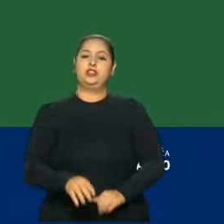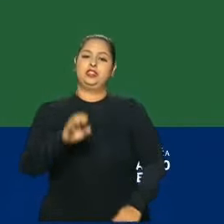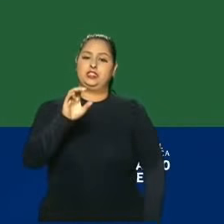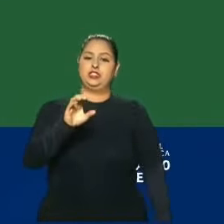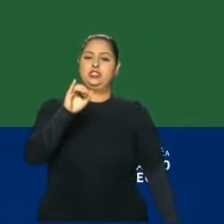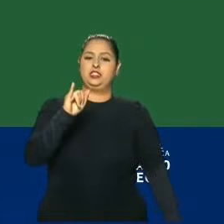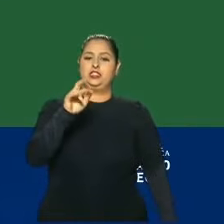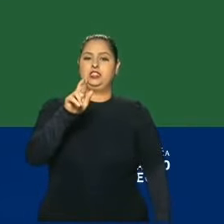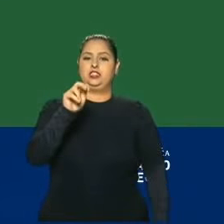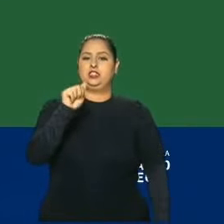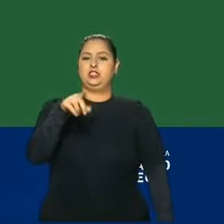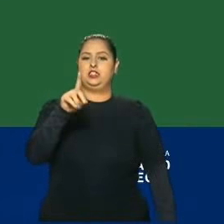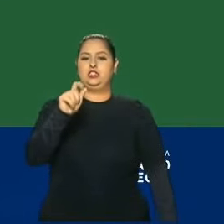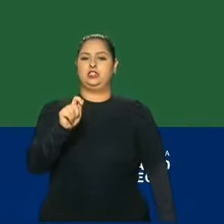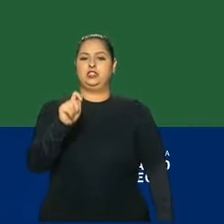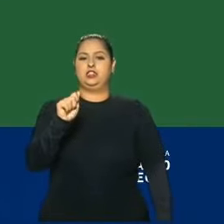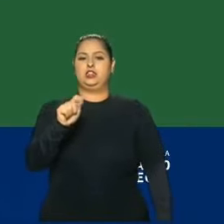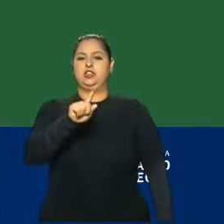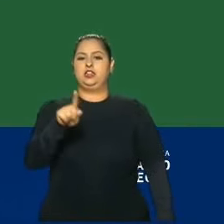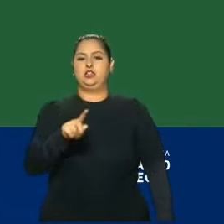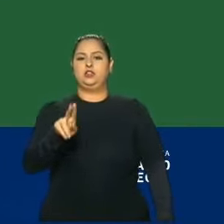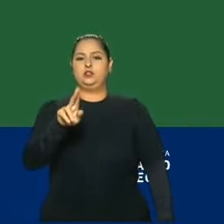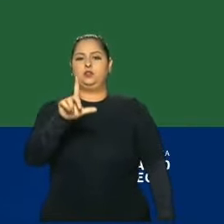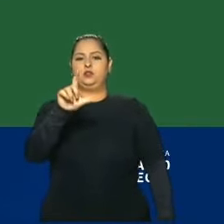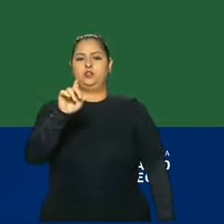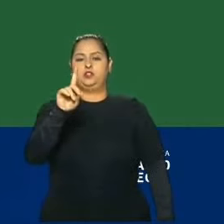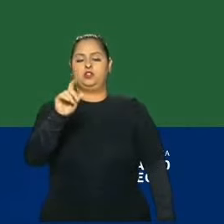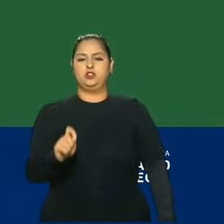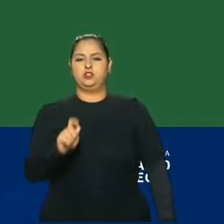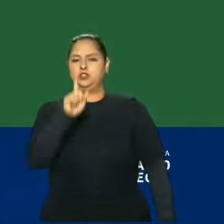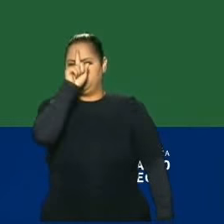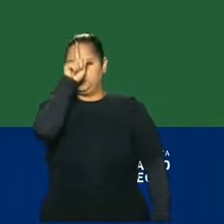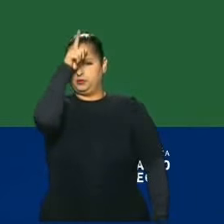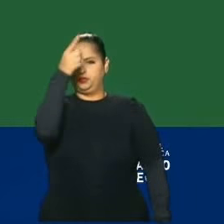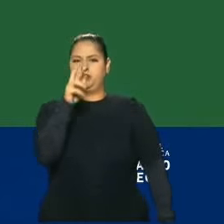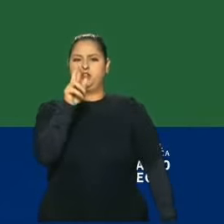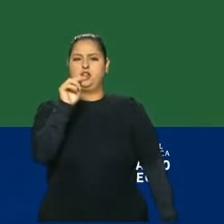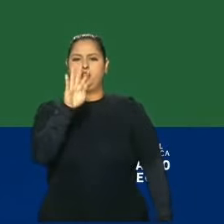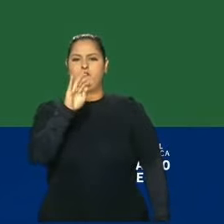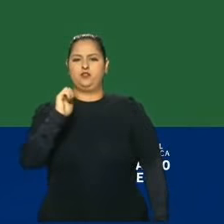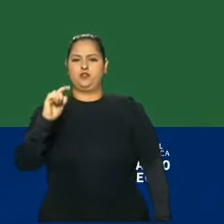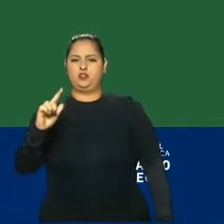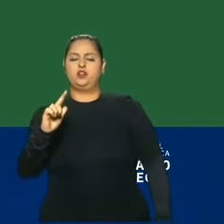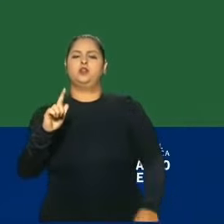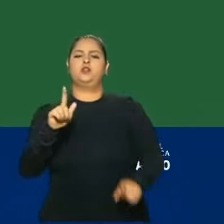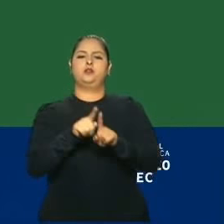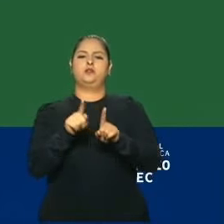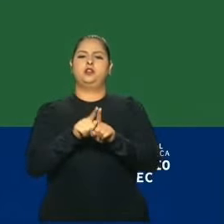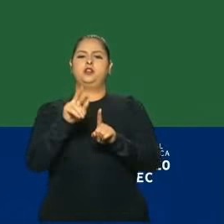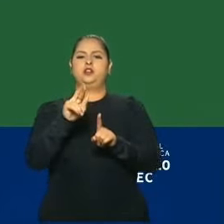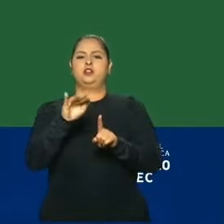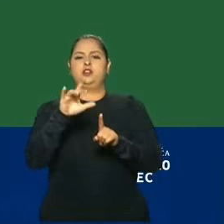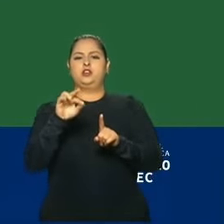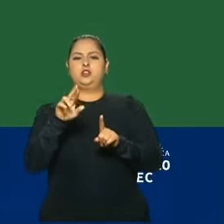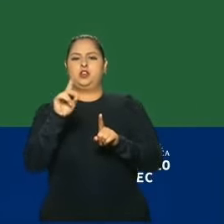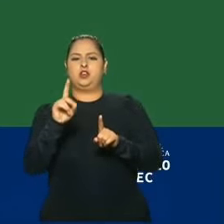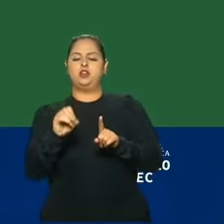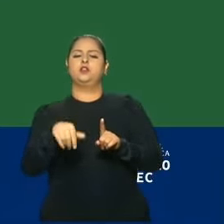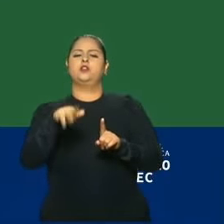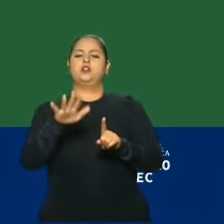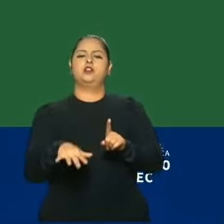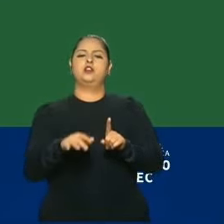Ciranda Azulada, autoria Rafael Gemal e Ricardo Spielmann. Interpretação Ordinários.